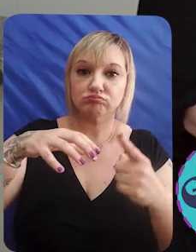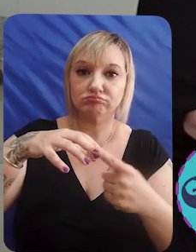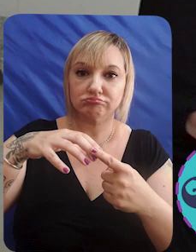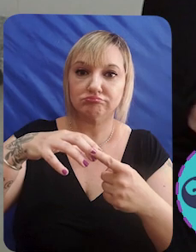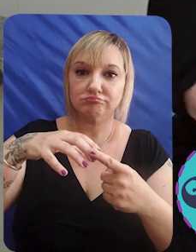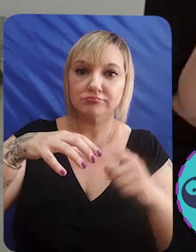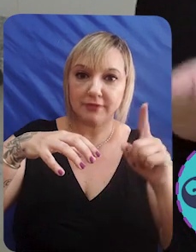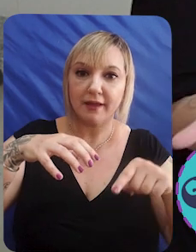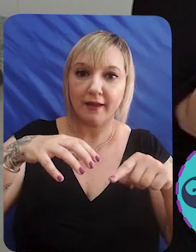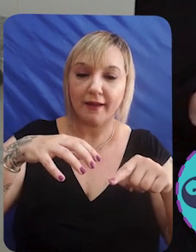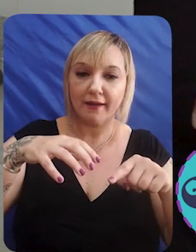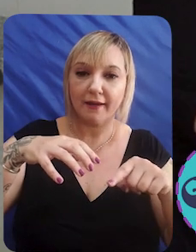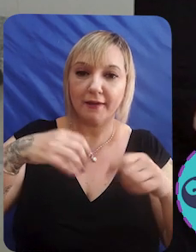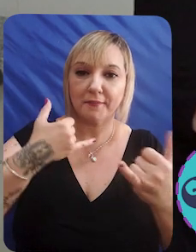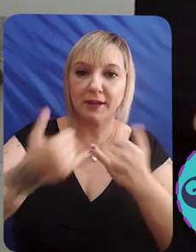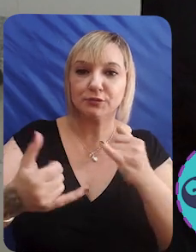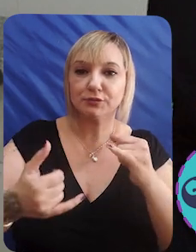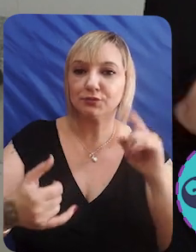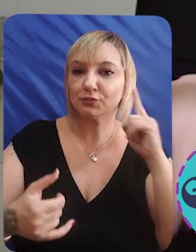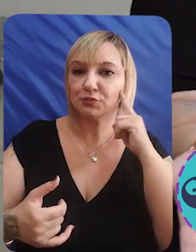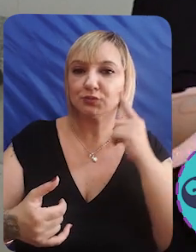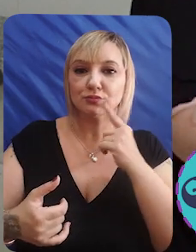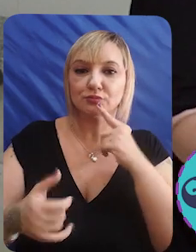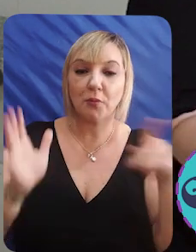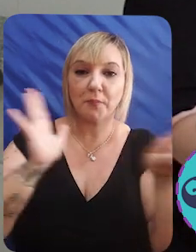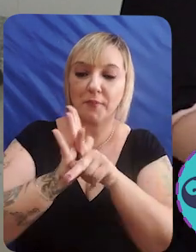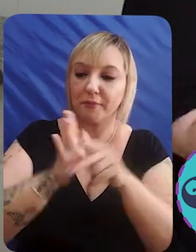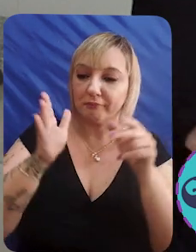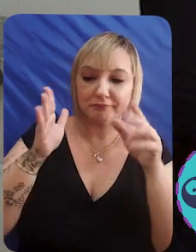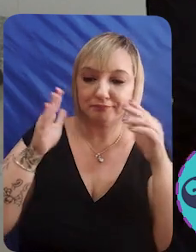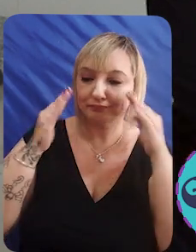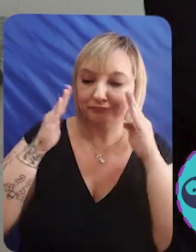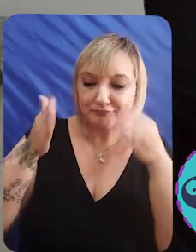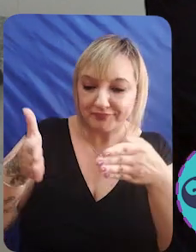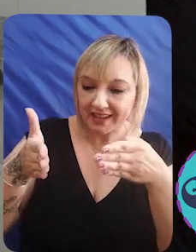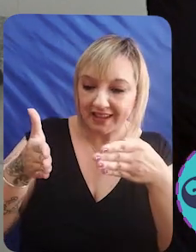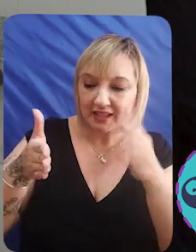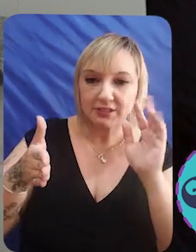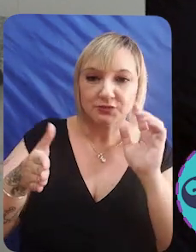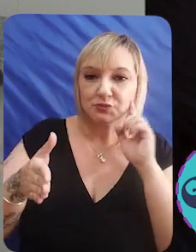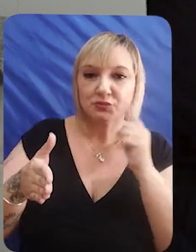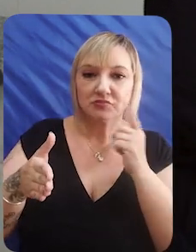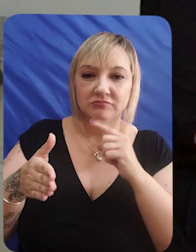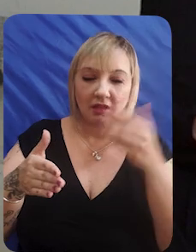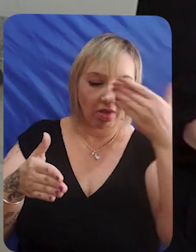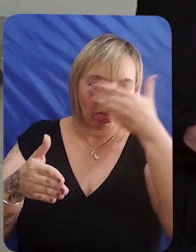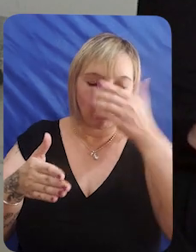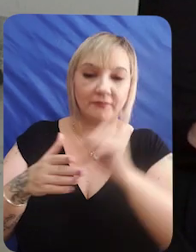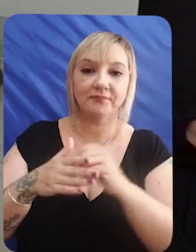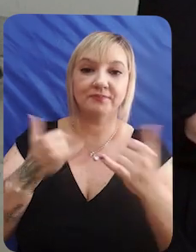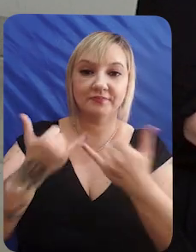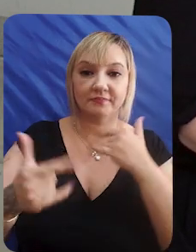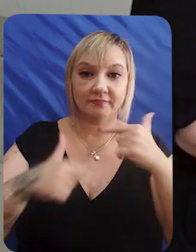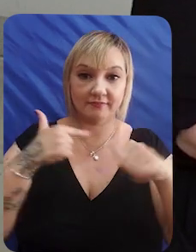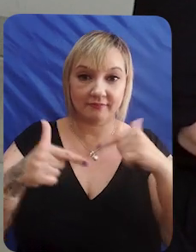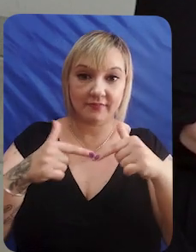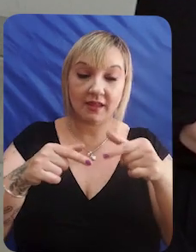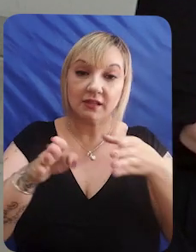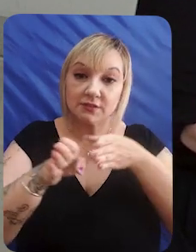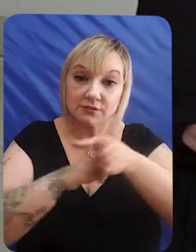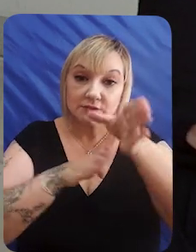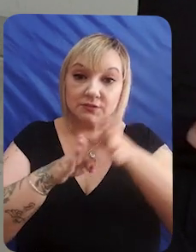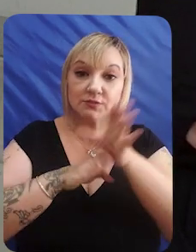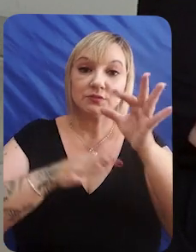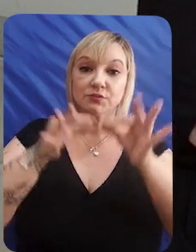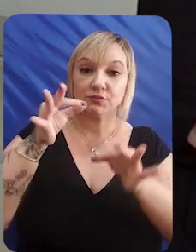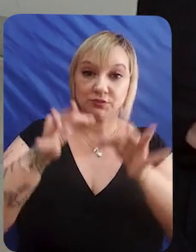mundo está surdo para os surdos. Certo. Né? Então esse tipo de trabalho de orientação